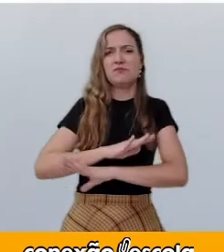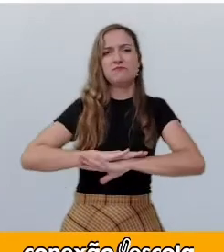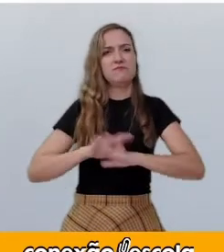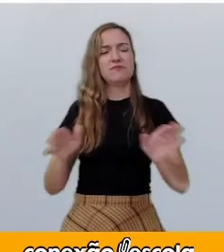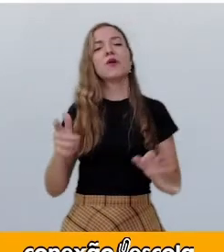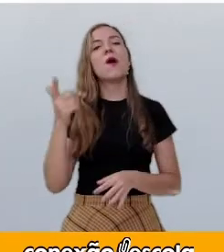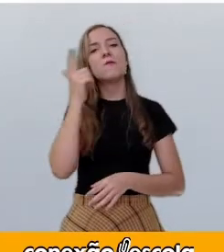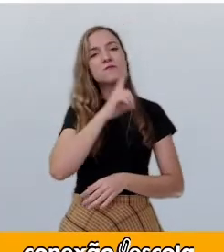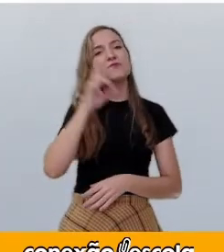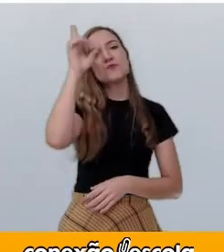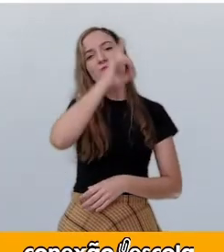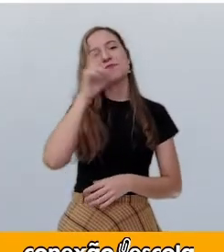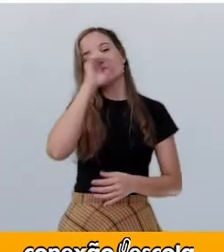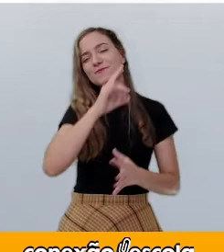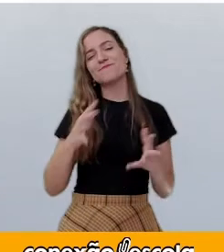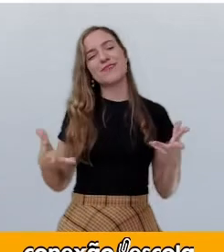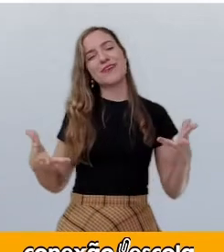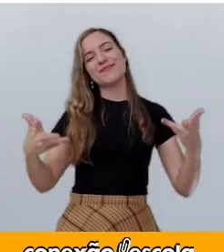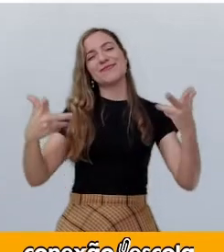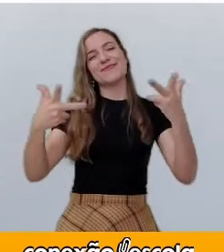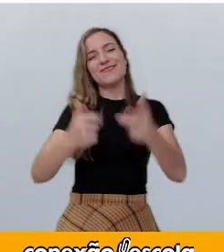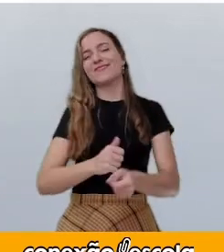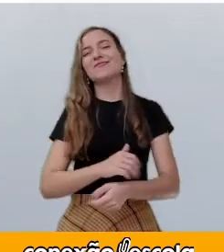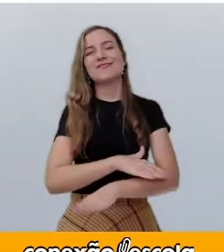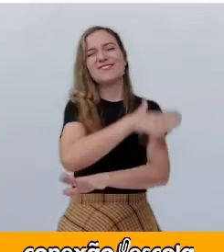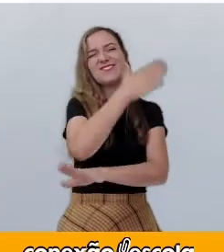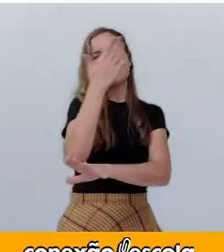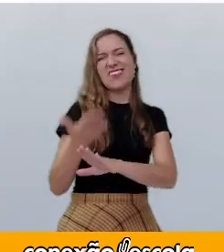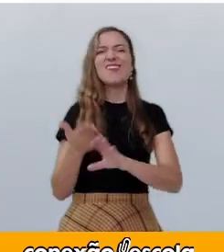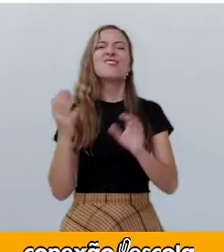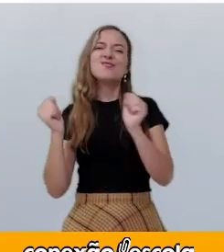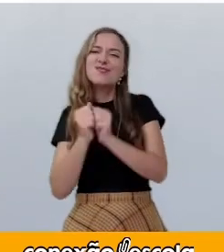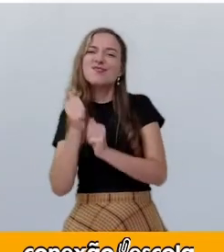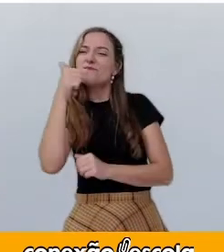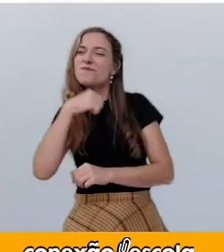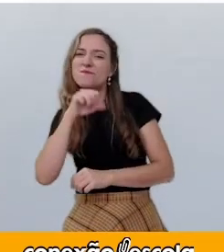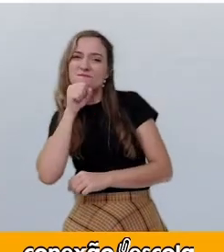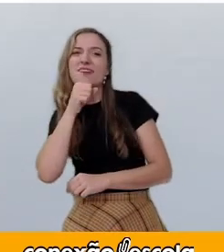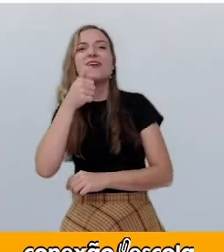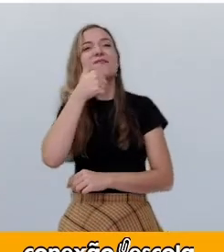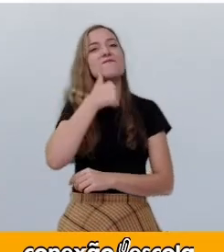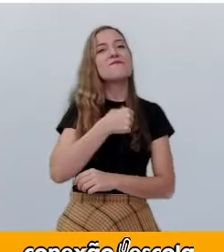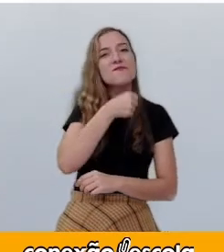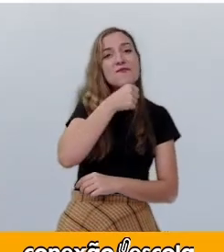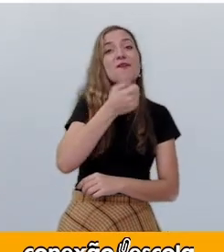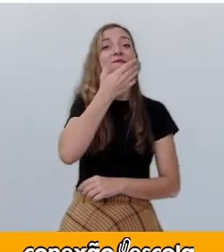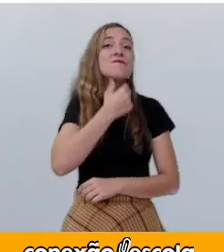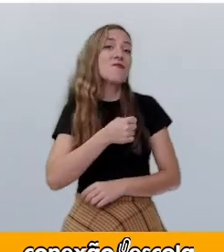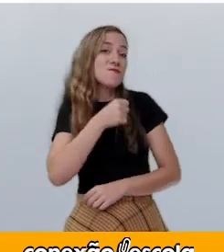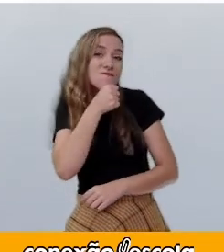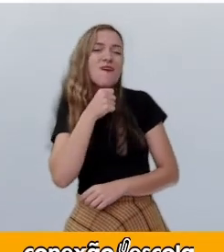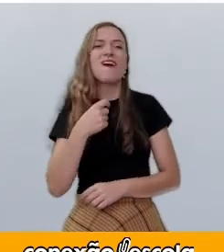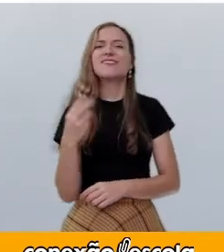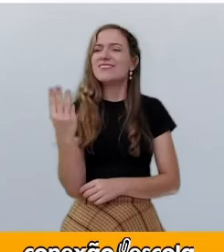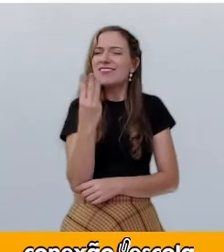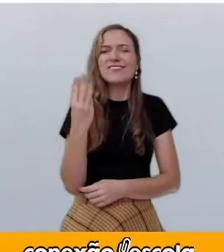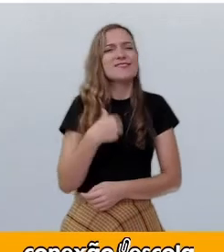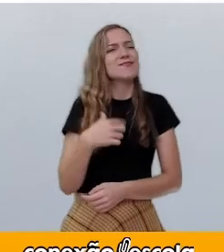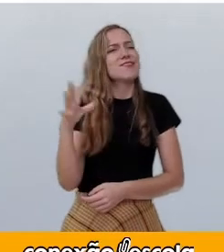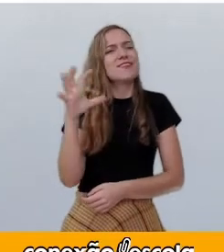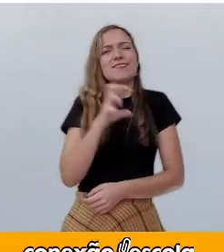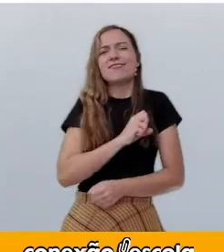vivenciar um domingo maravilhoso com mamãe Vovó e vovô pessoas que